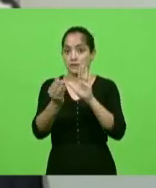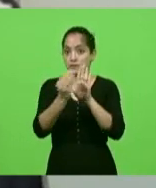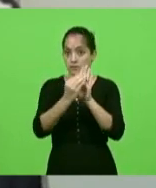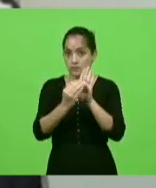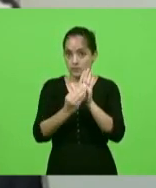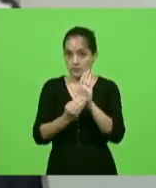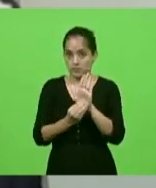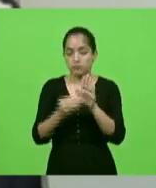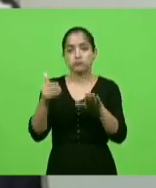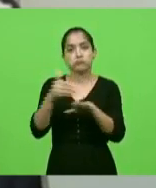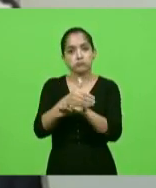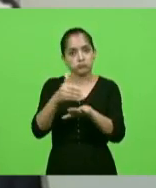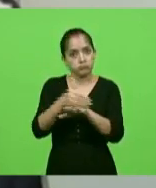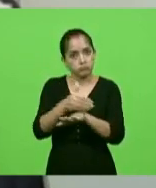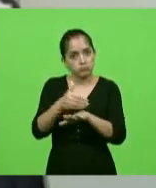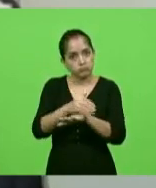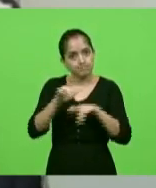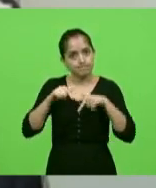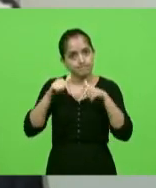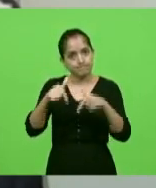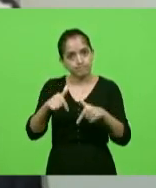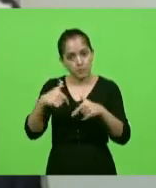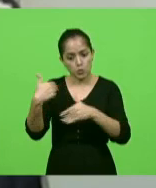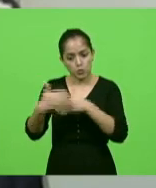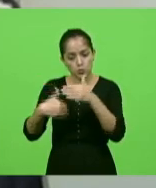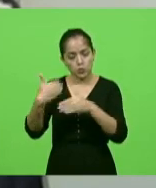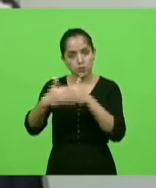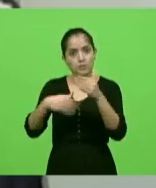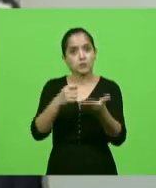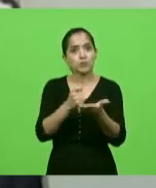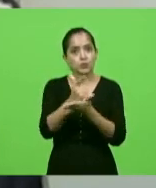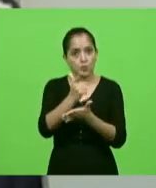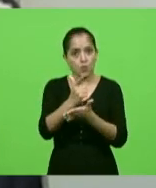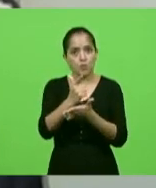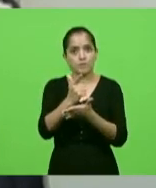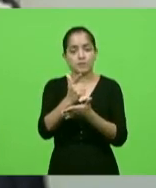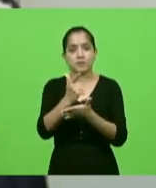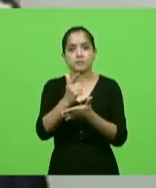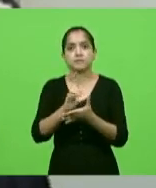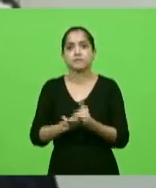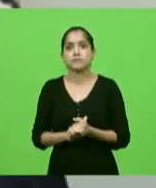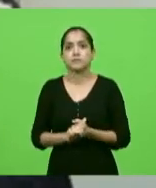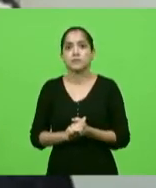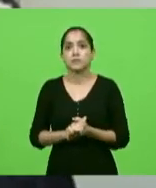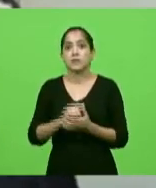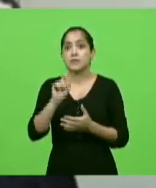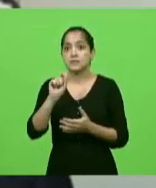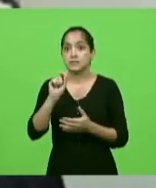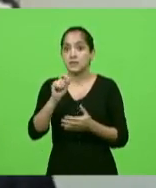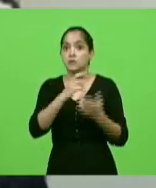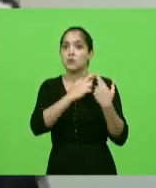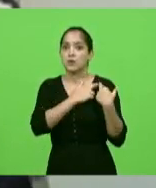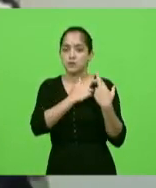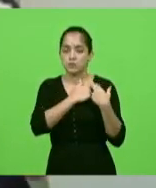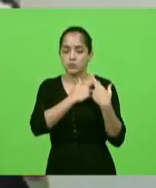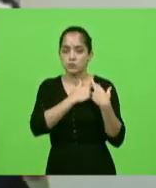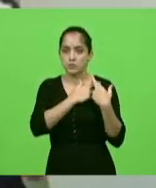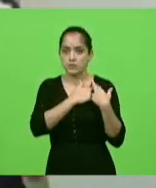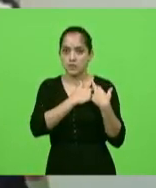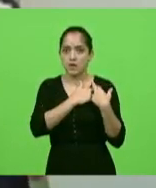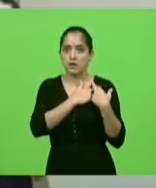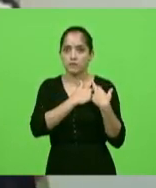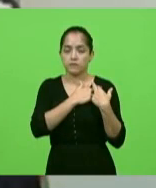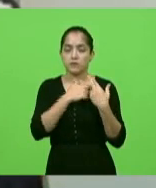do Estado teve participação ativa durante o processo de compra dos equipamentos sendo responsável pelo